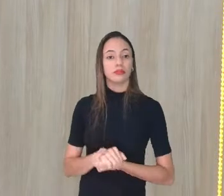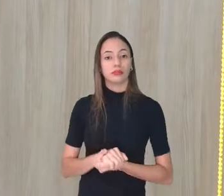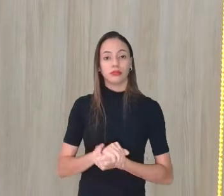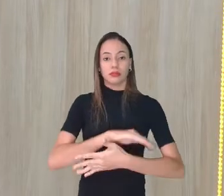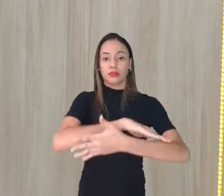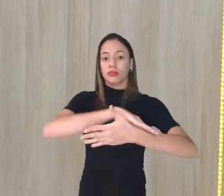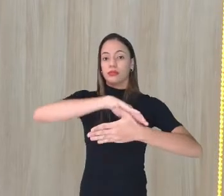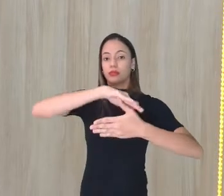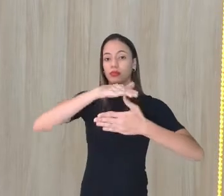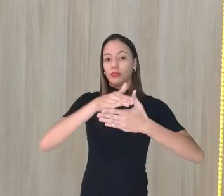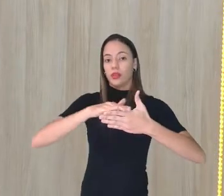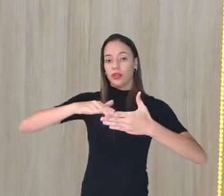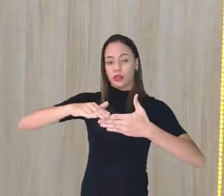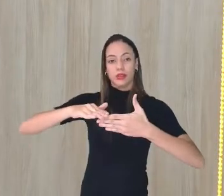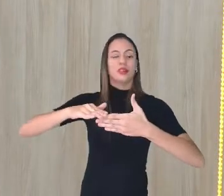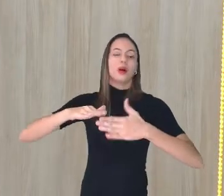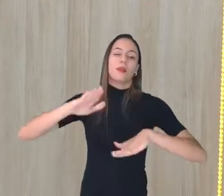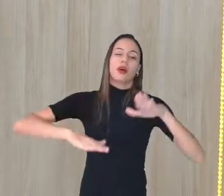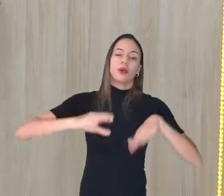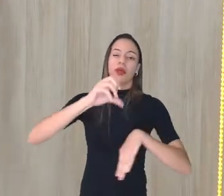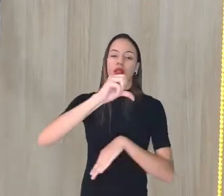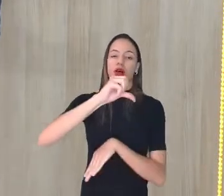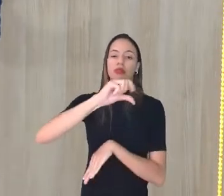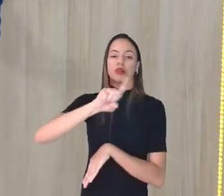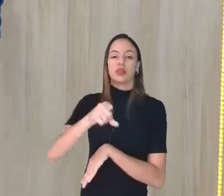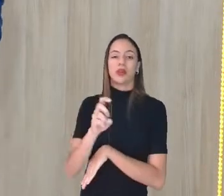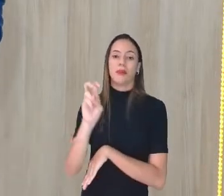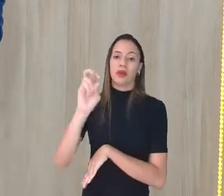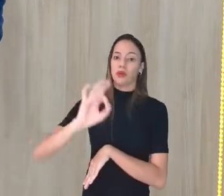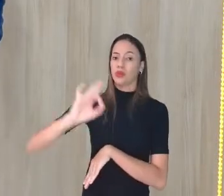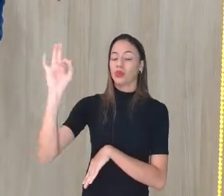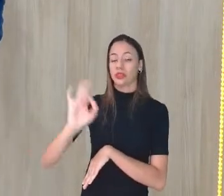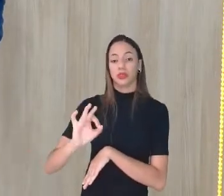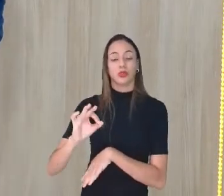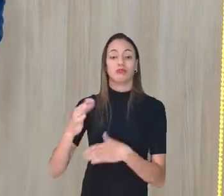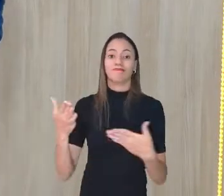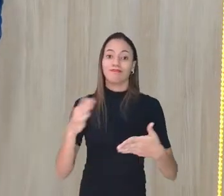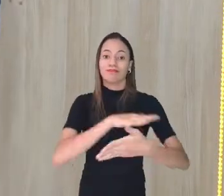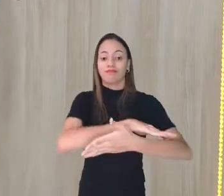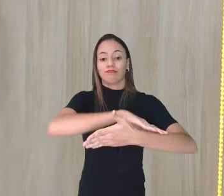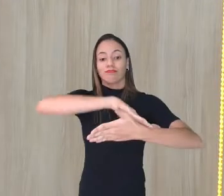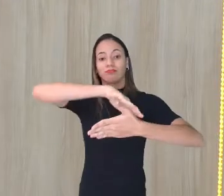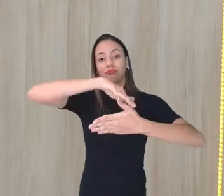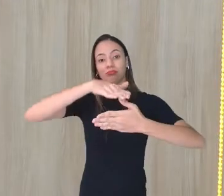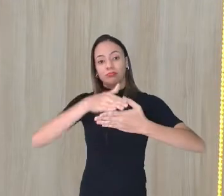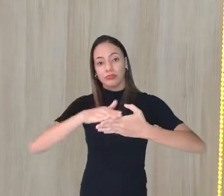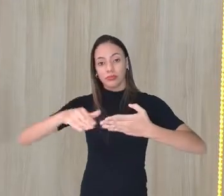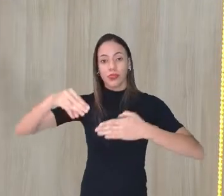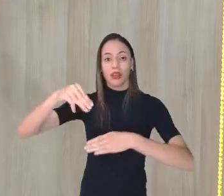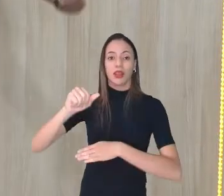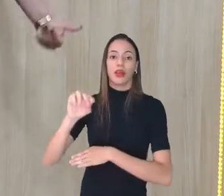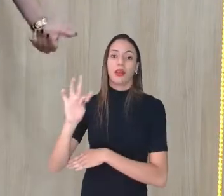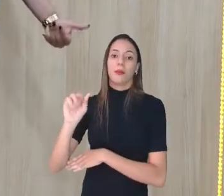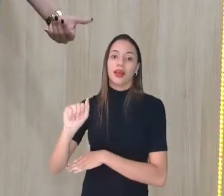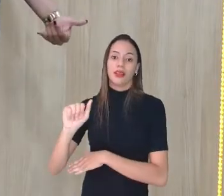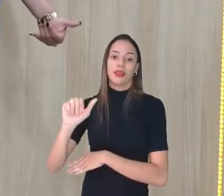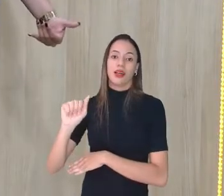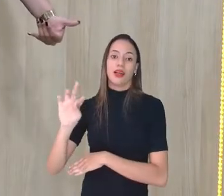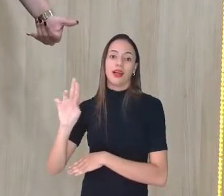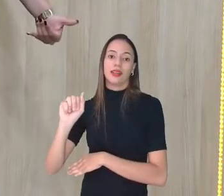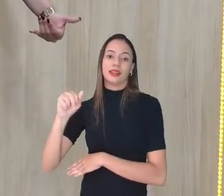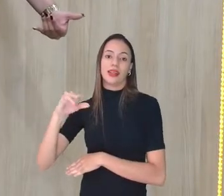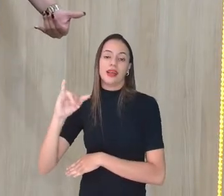Mata Atlântica, 9,5% somente. Gente, a Mata Atlântica, coitada, né? Ela vem, desde que o europeu pisou